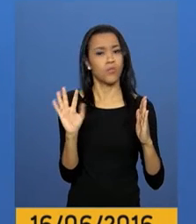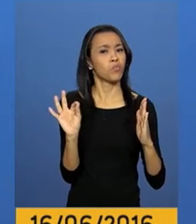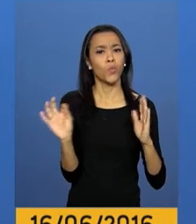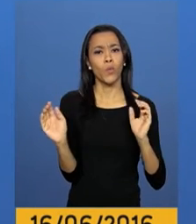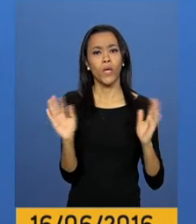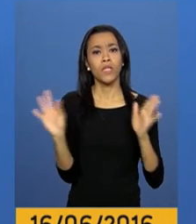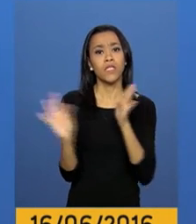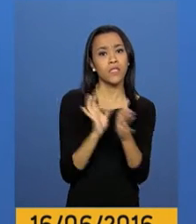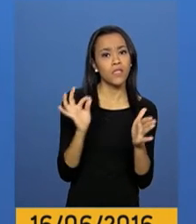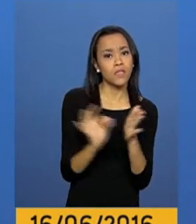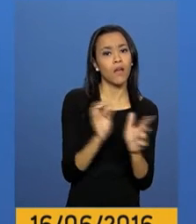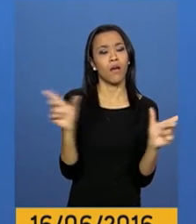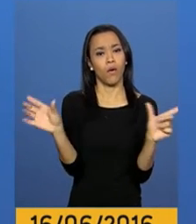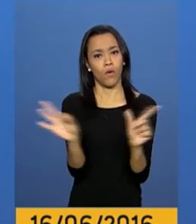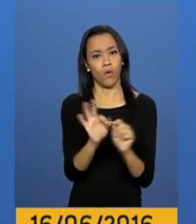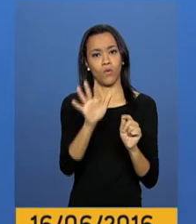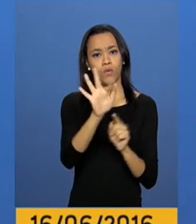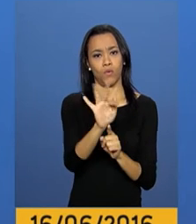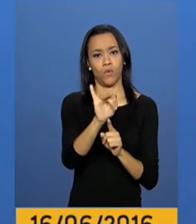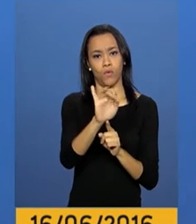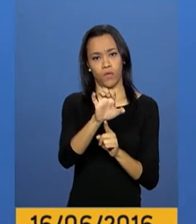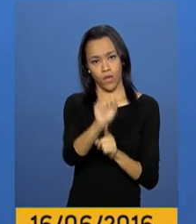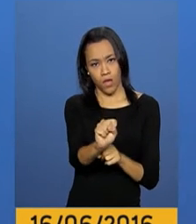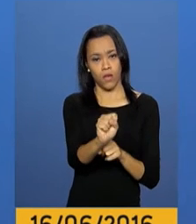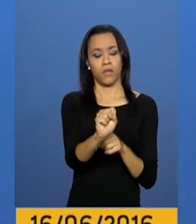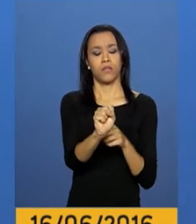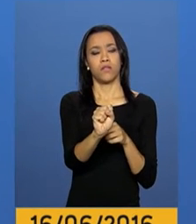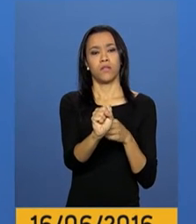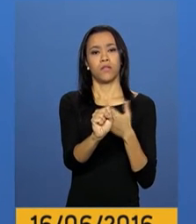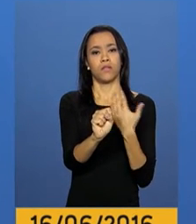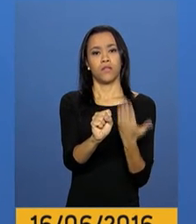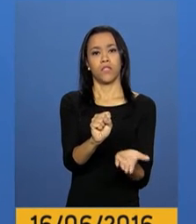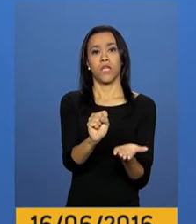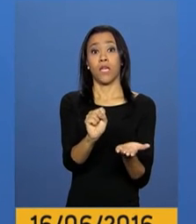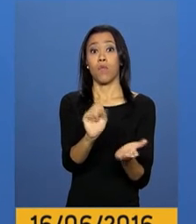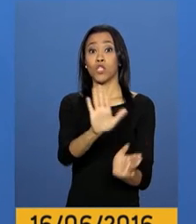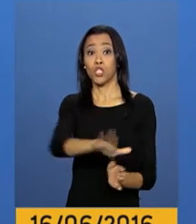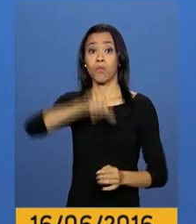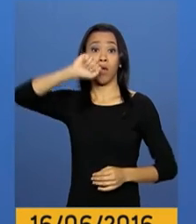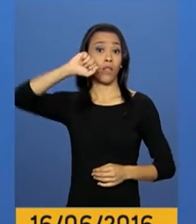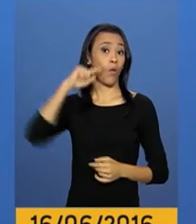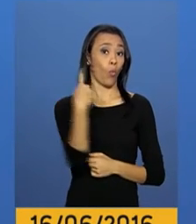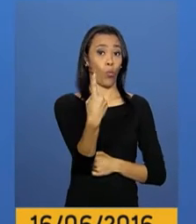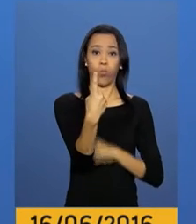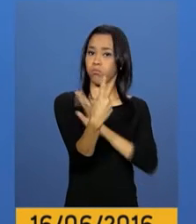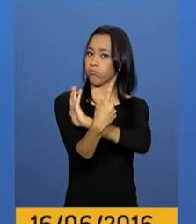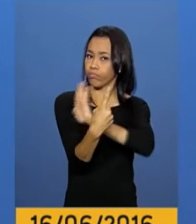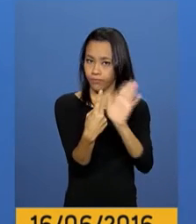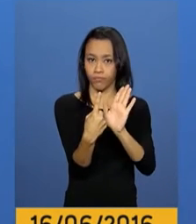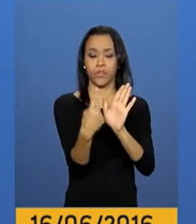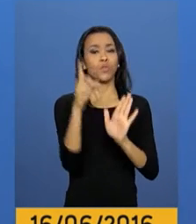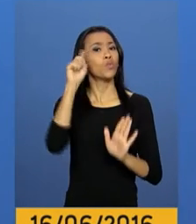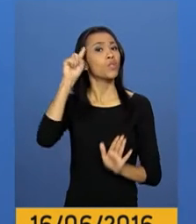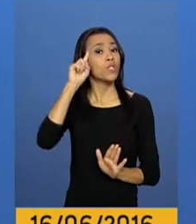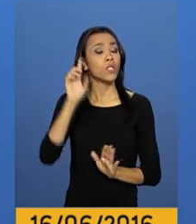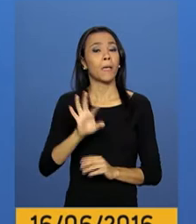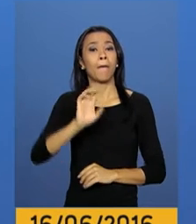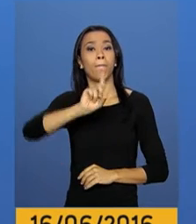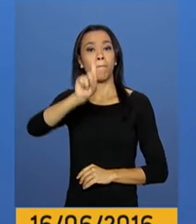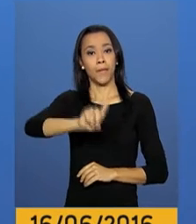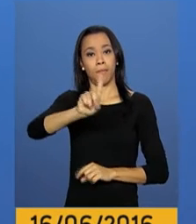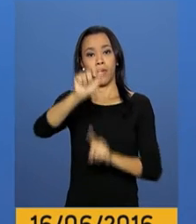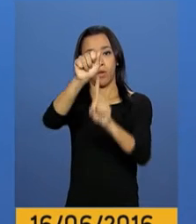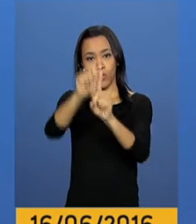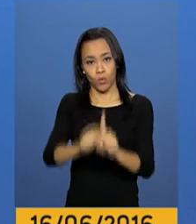aos CIS-FIES, dos pré-selecionados, em chamada única, no dia 1º de